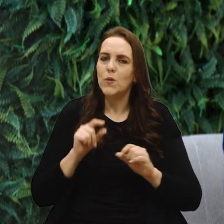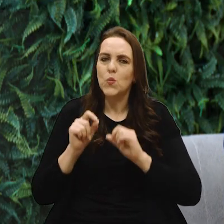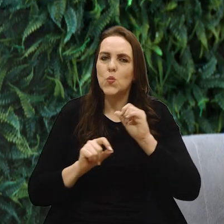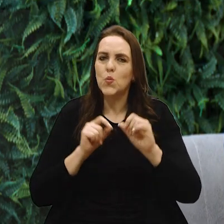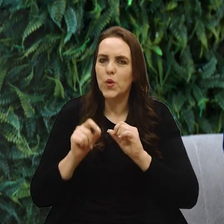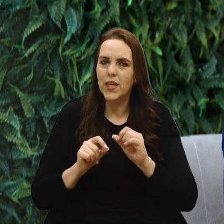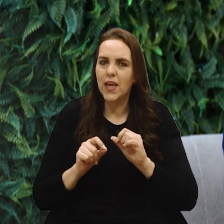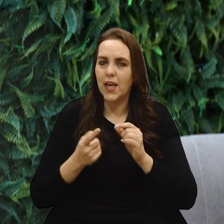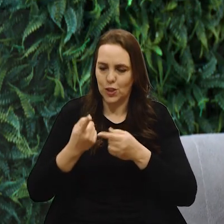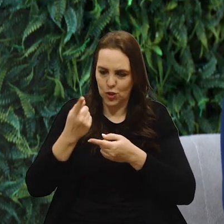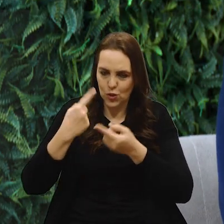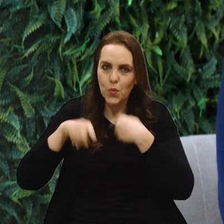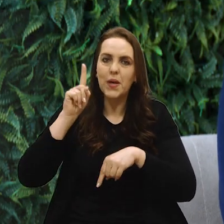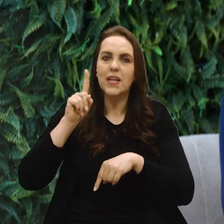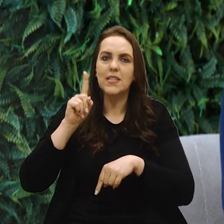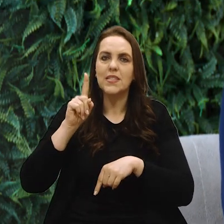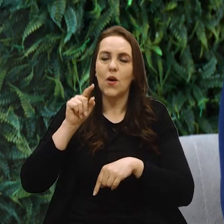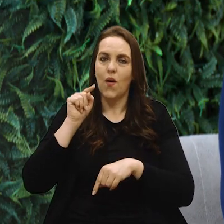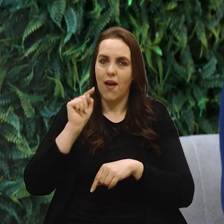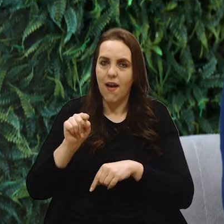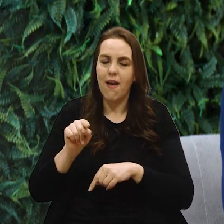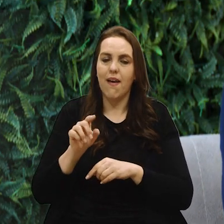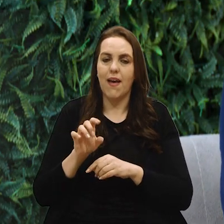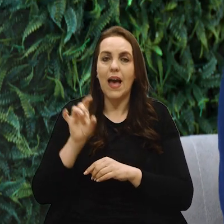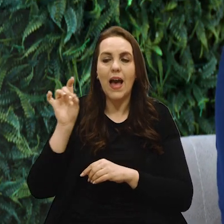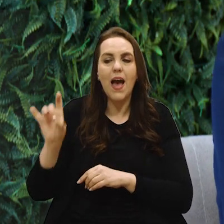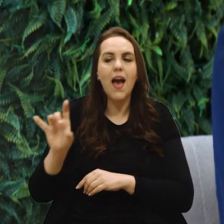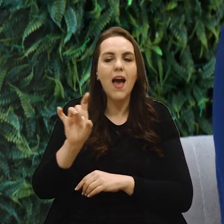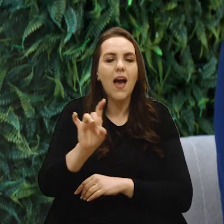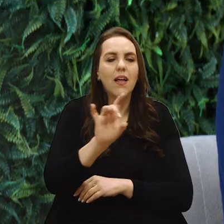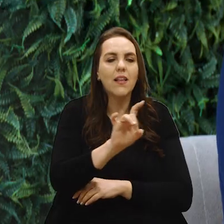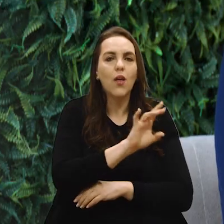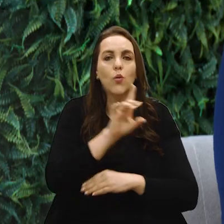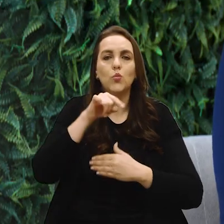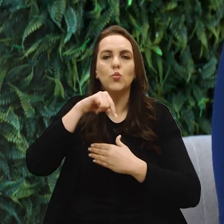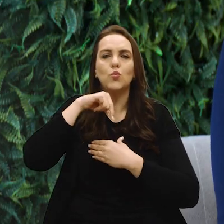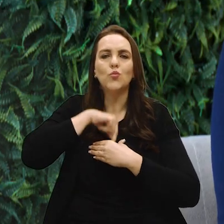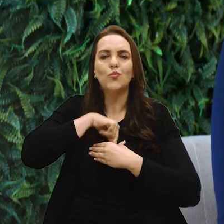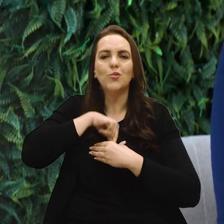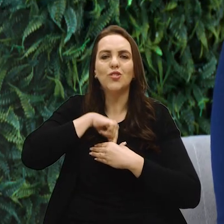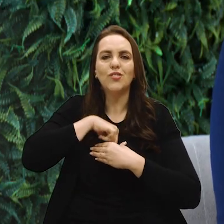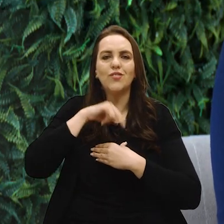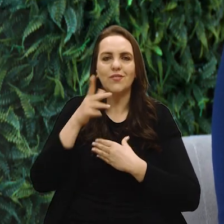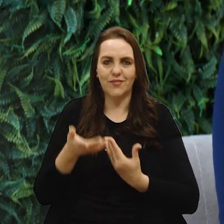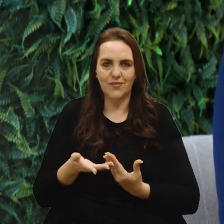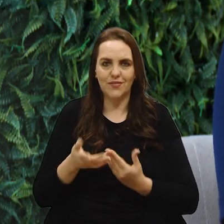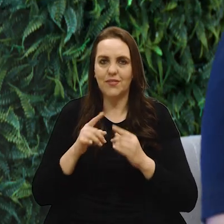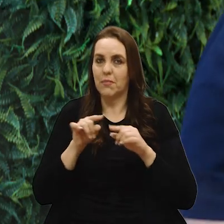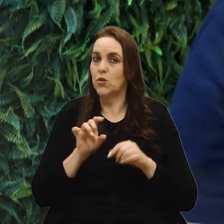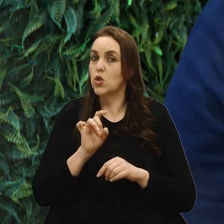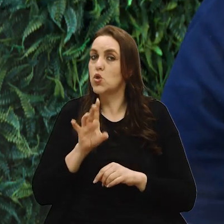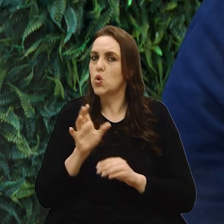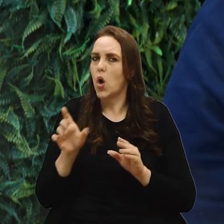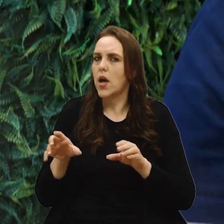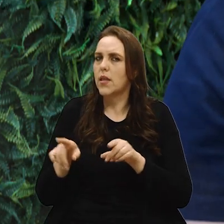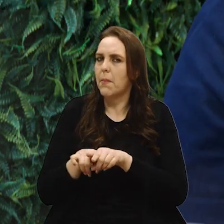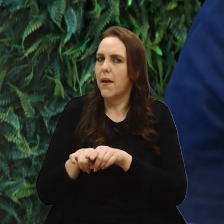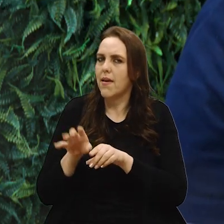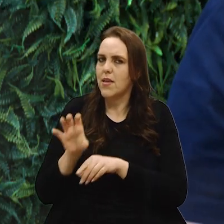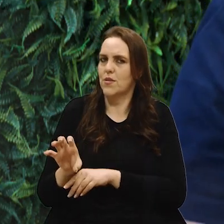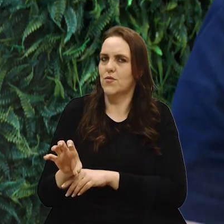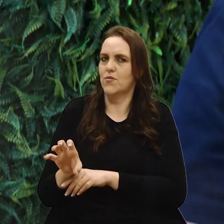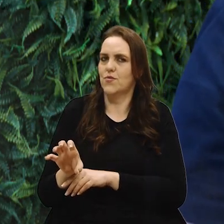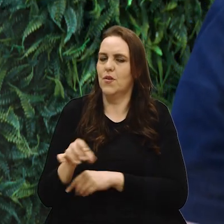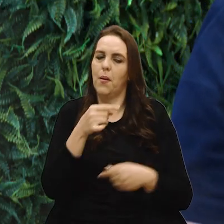Mas o que vai fazer a superação é um tanto esse aspecto subjetivo, tá? Mas não apenas. Então, por